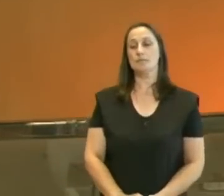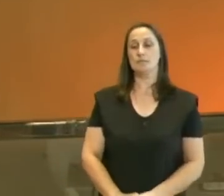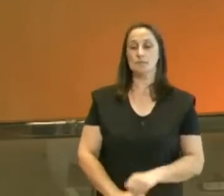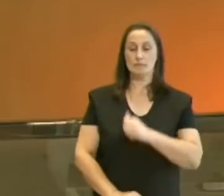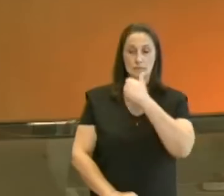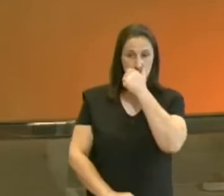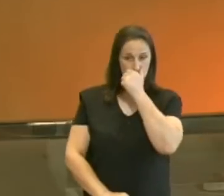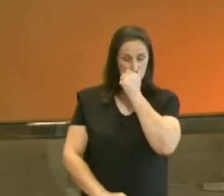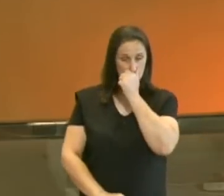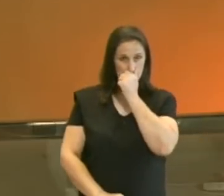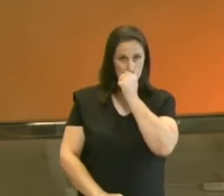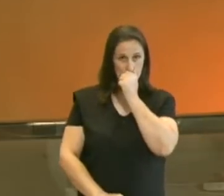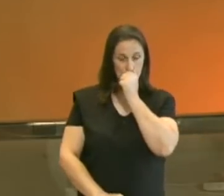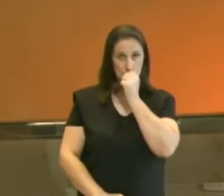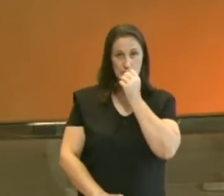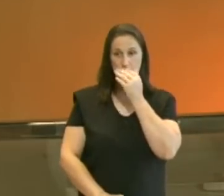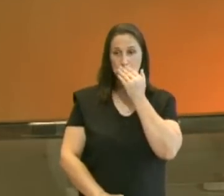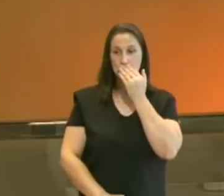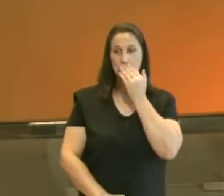Interessante.